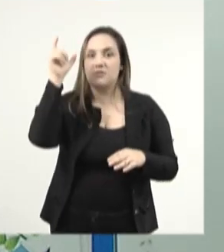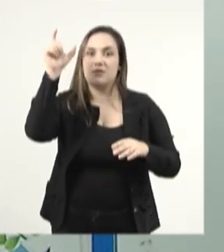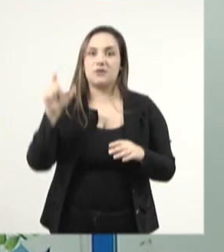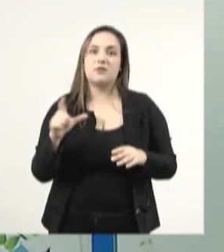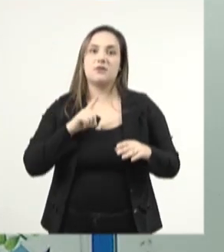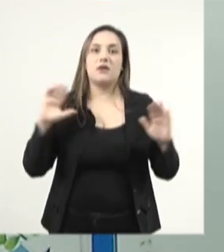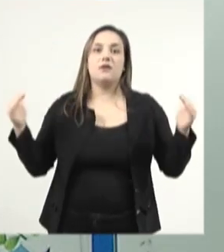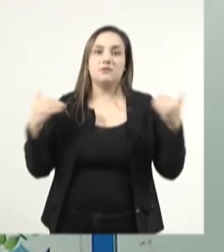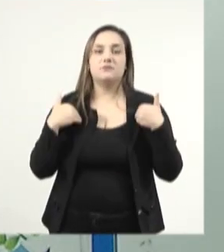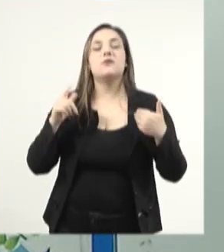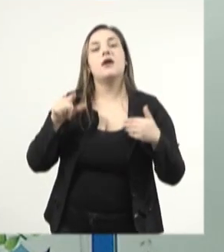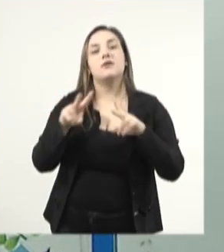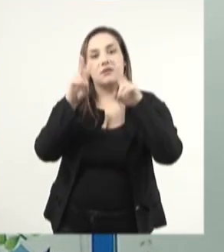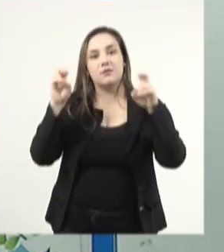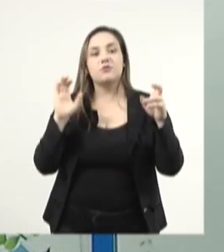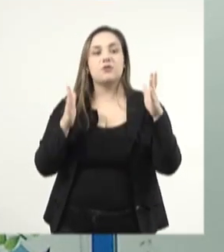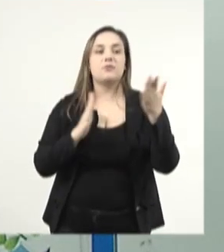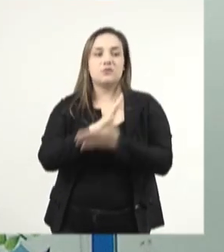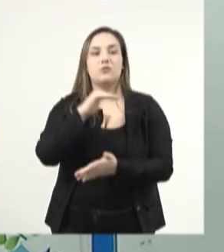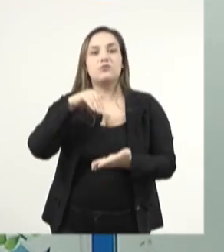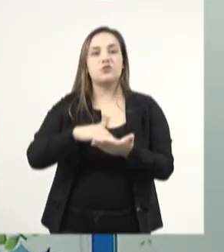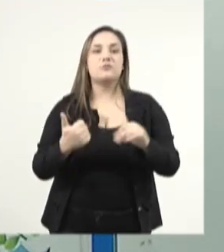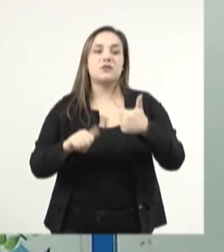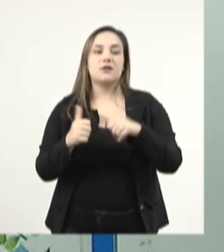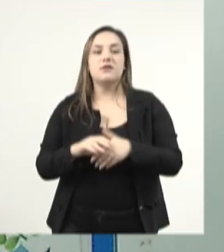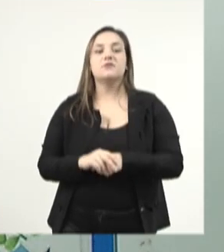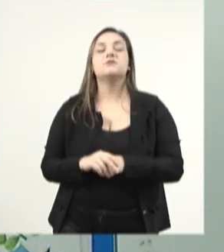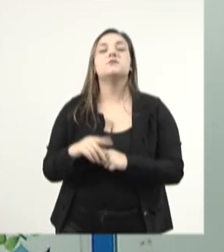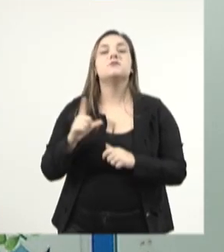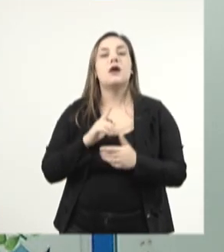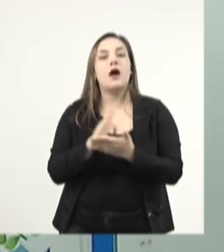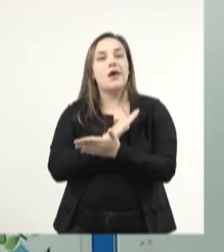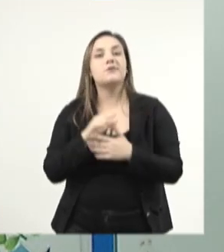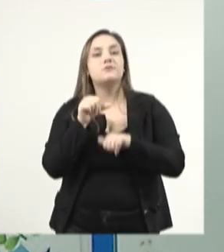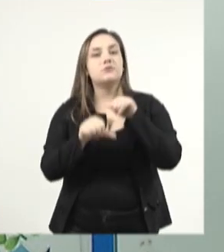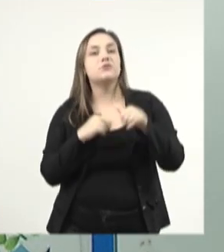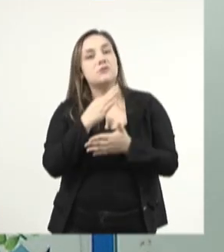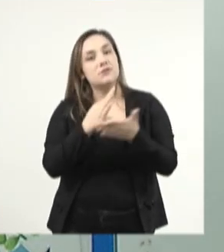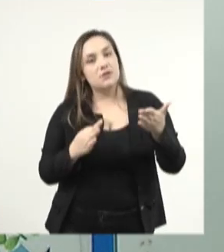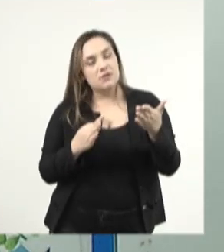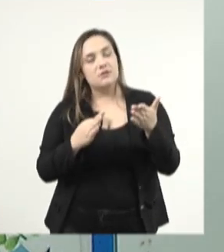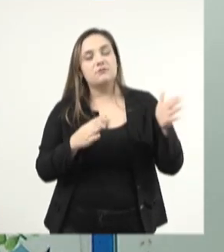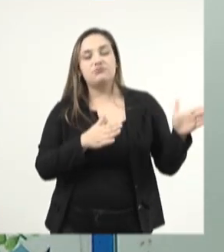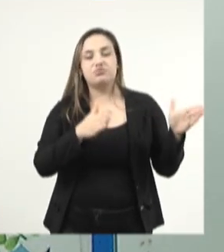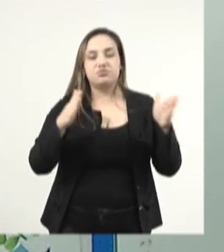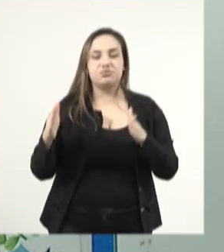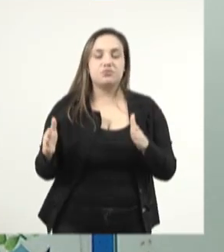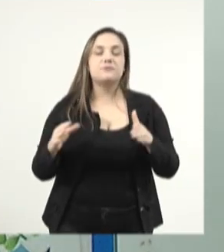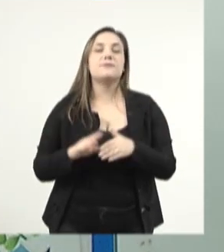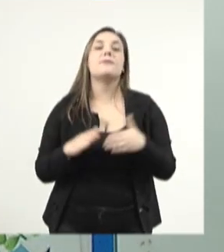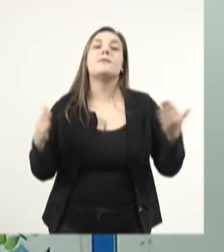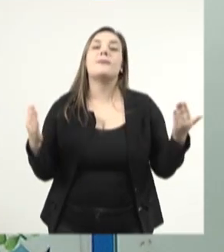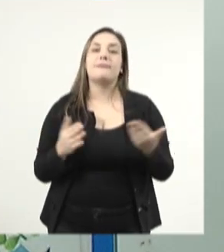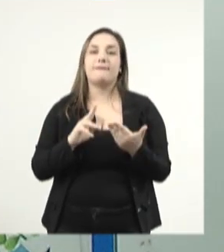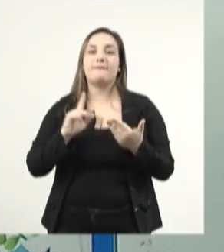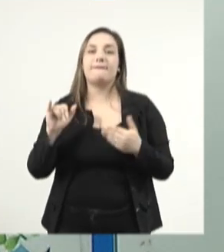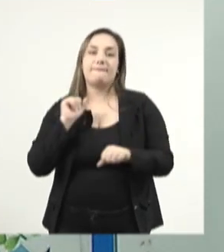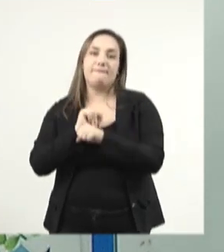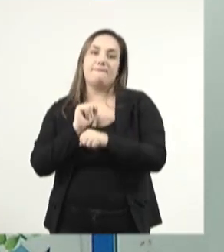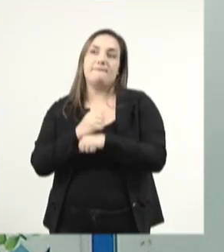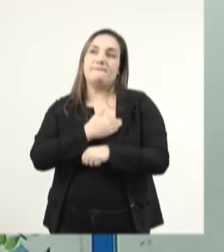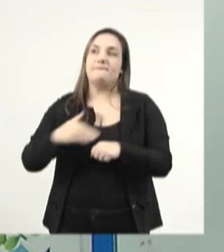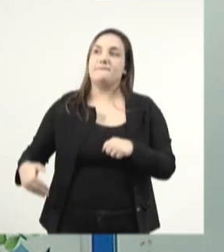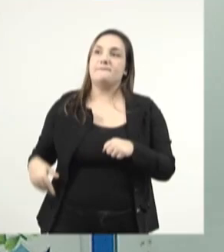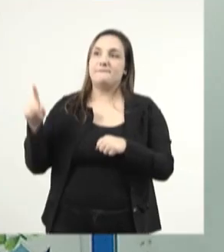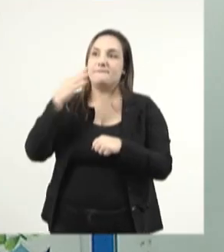matéria, como eu disse, então, aprovada em sua redação final, com as emendas que foram introduzidas ao longo de sua tramitação e agora sendo então encaminhada